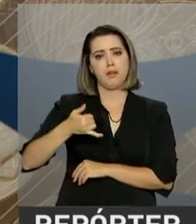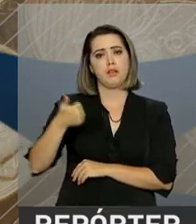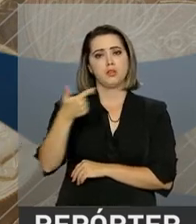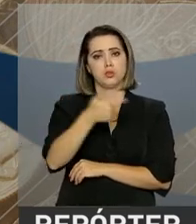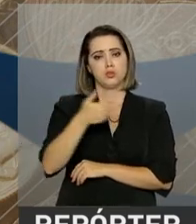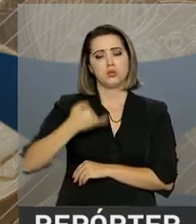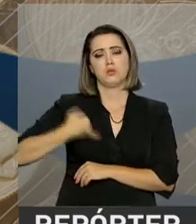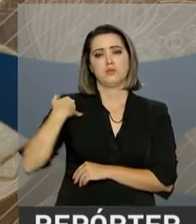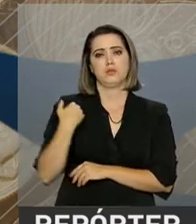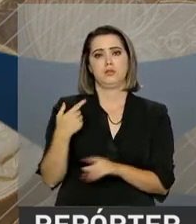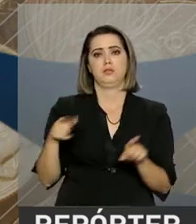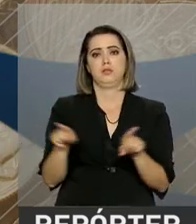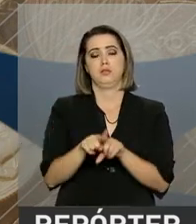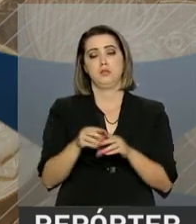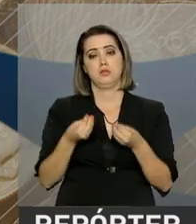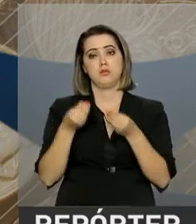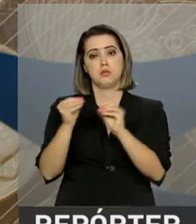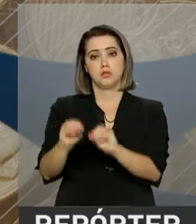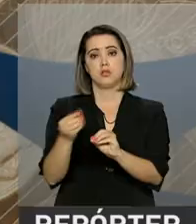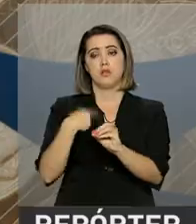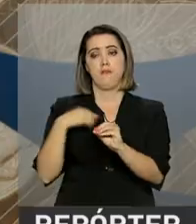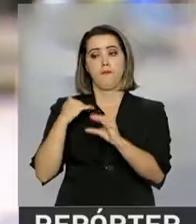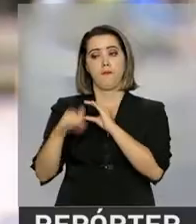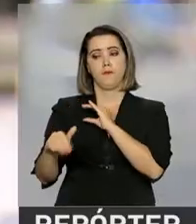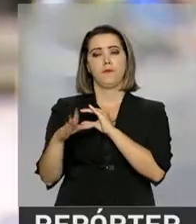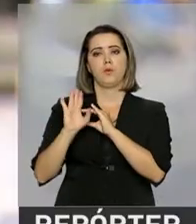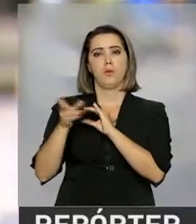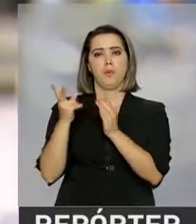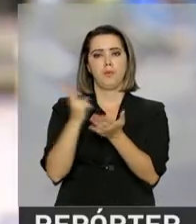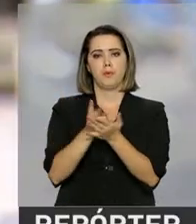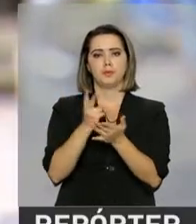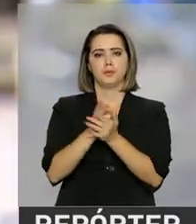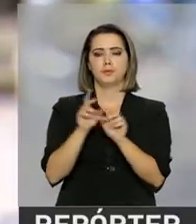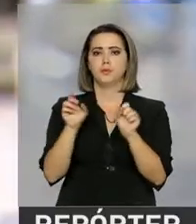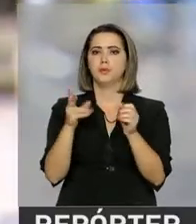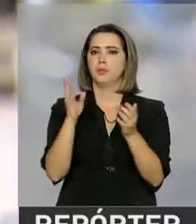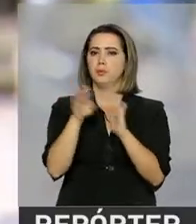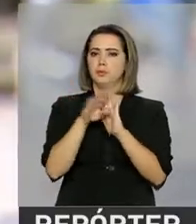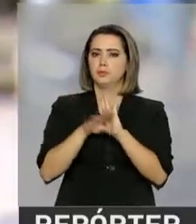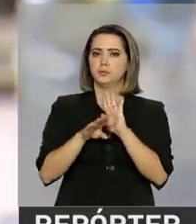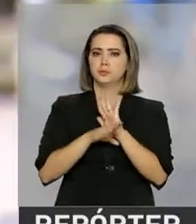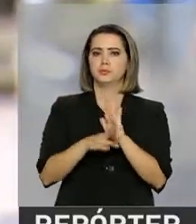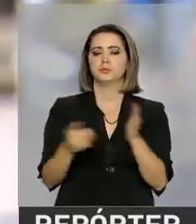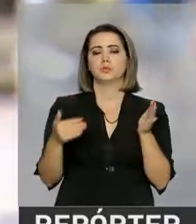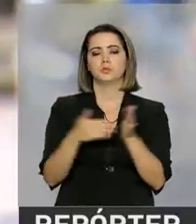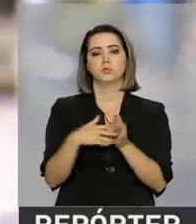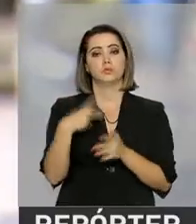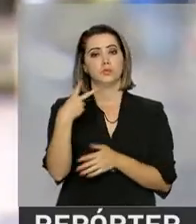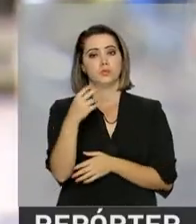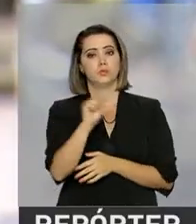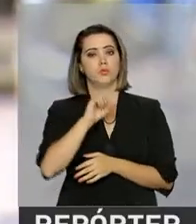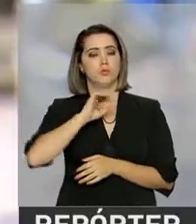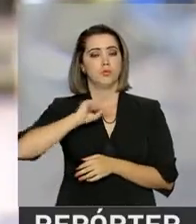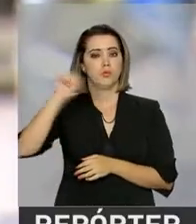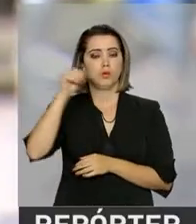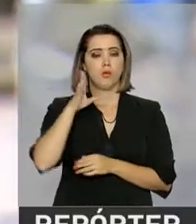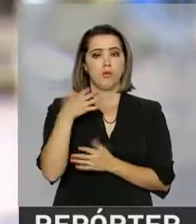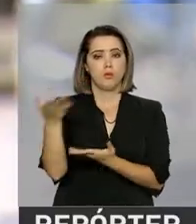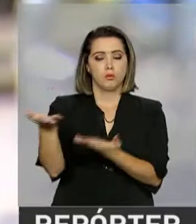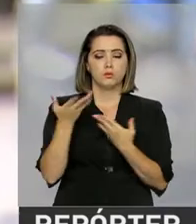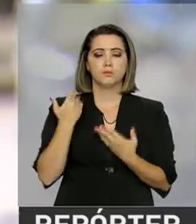pelo mesmo programa de preenchimento até o dia 28 de abril a expectativa da receita federal é